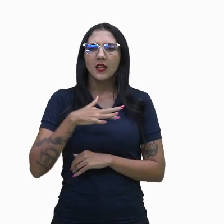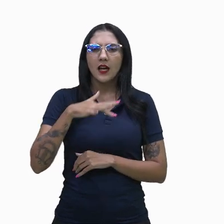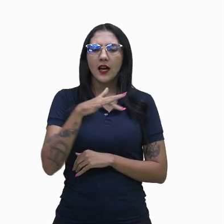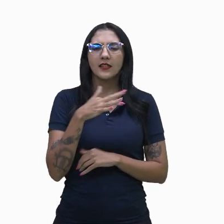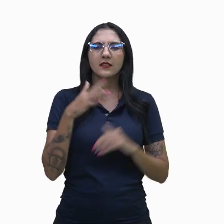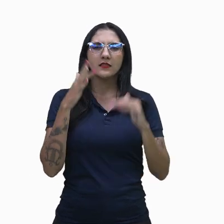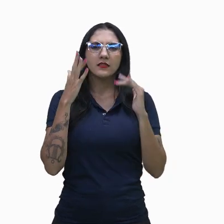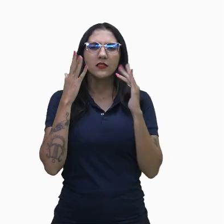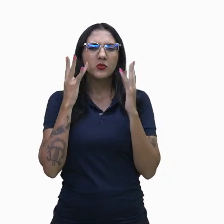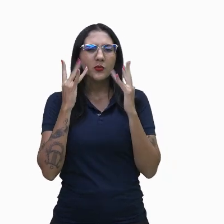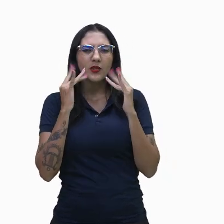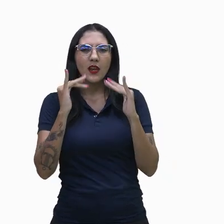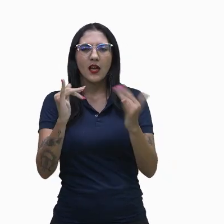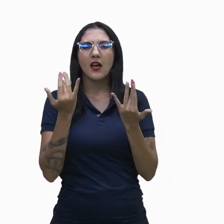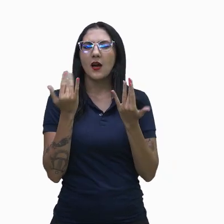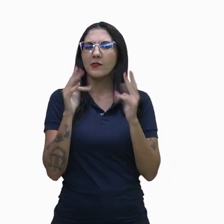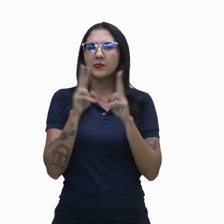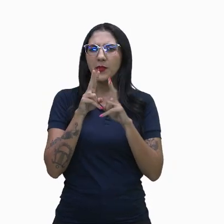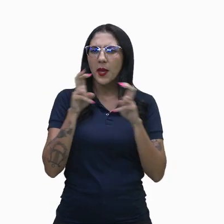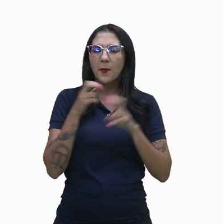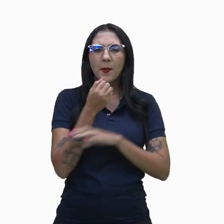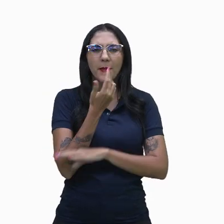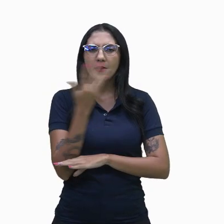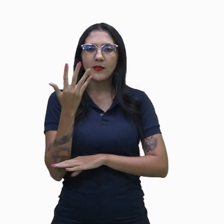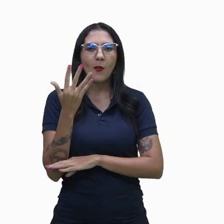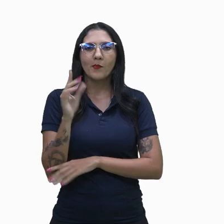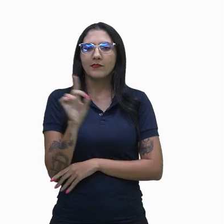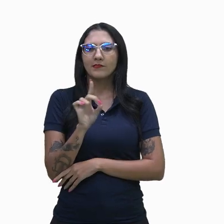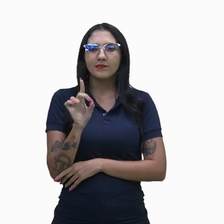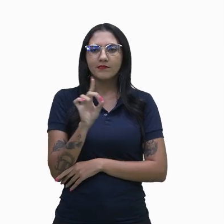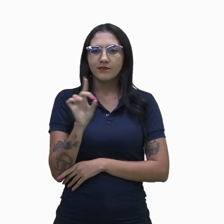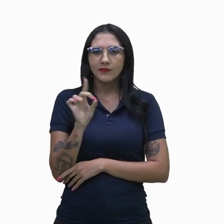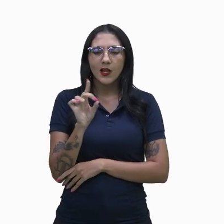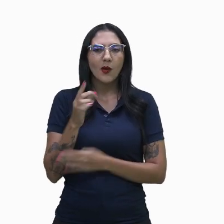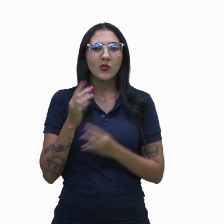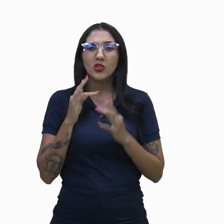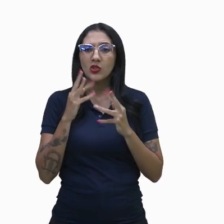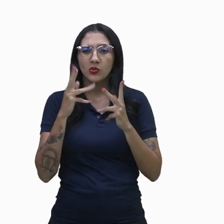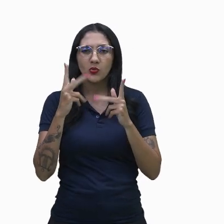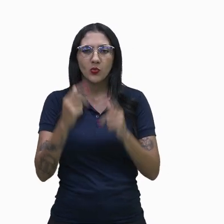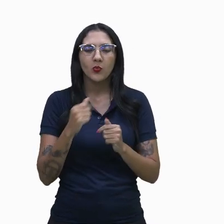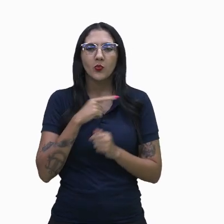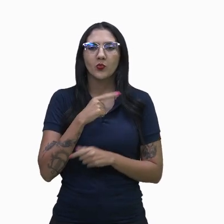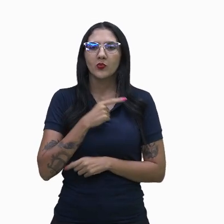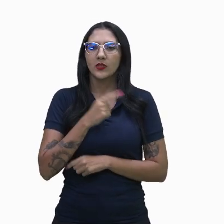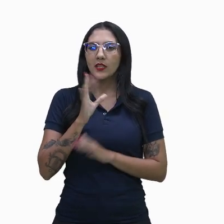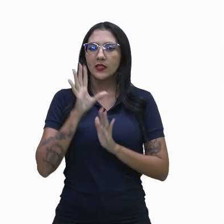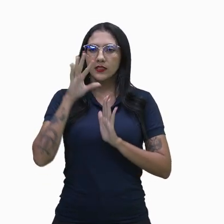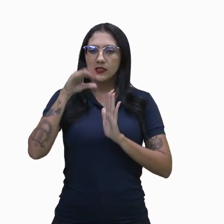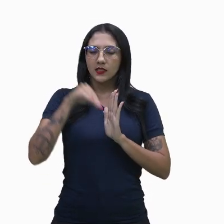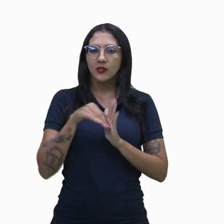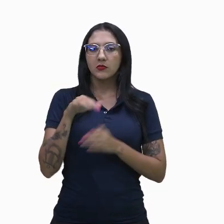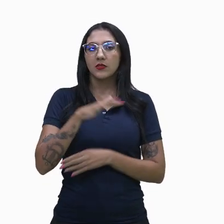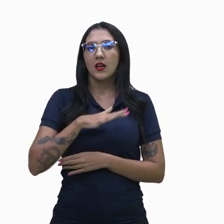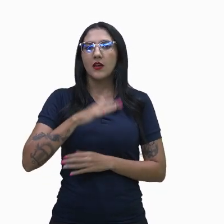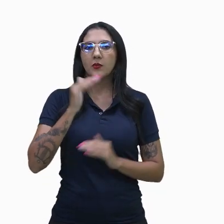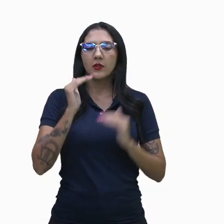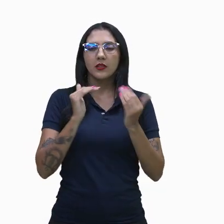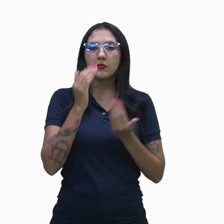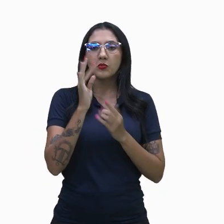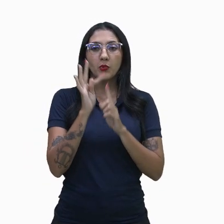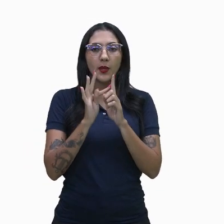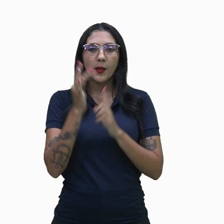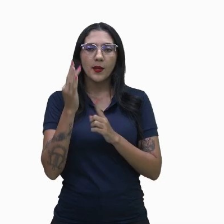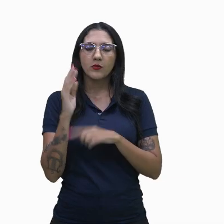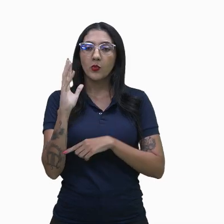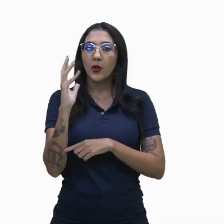das questões ambientais, mas também ali de tudo que cerca, né? Nós temos o equilíbrio climático